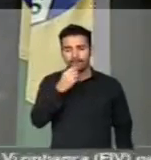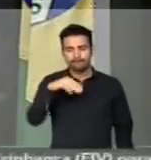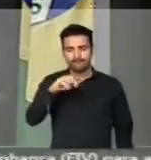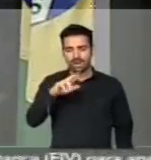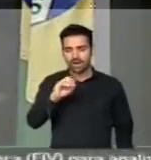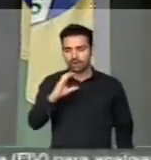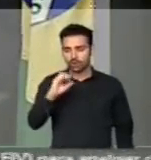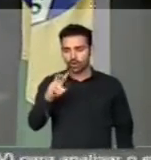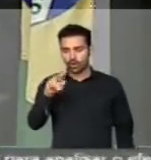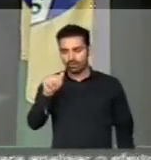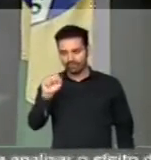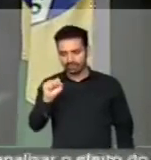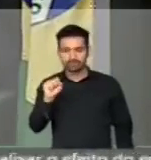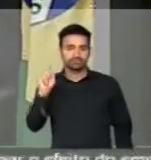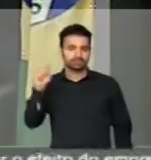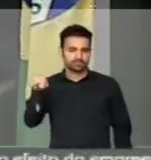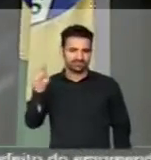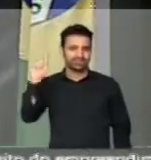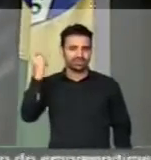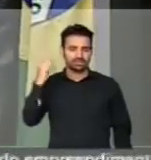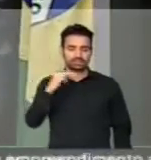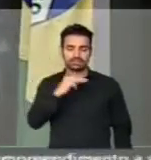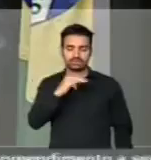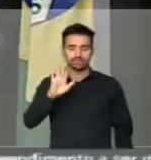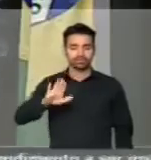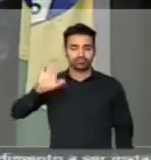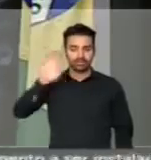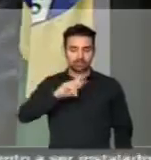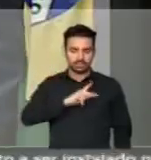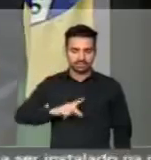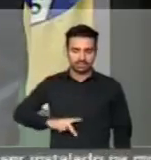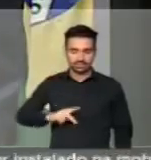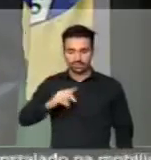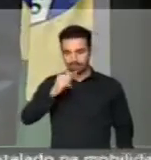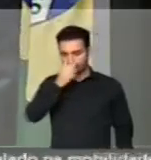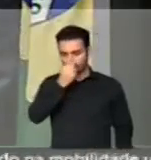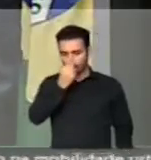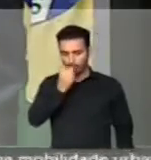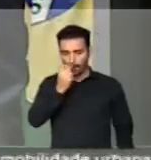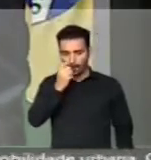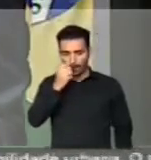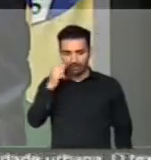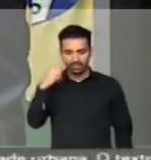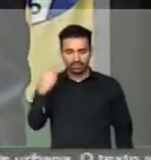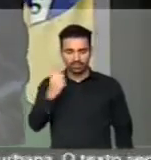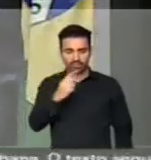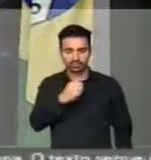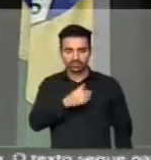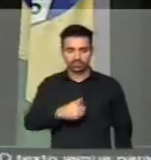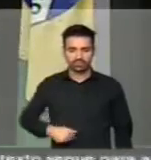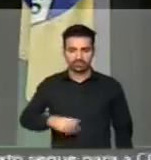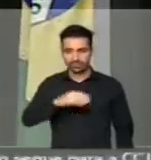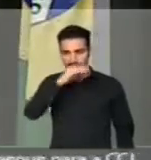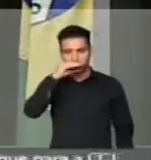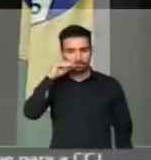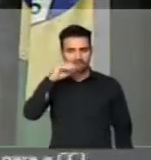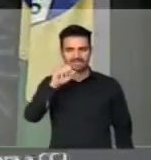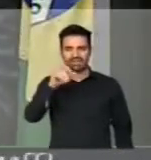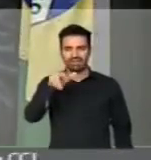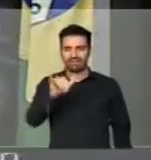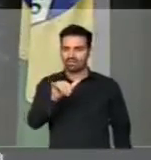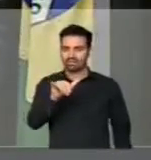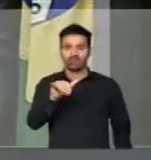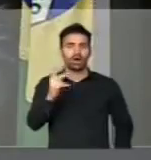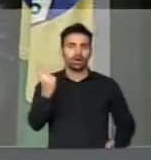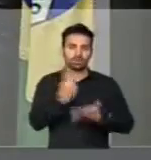quando candidato a presidente da República, depois do malfadado governo Sarney, que nos levou a uma situação tão